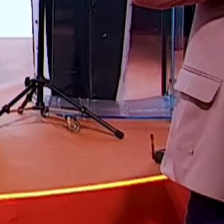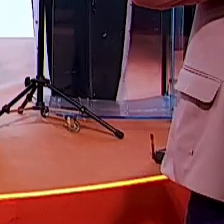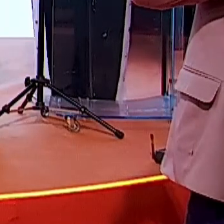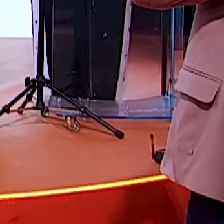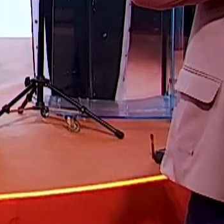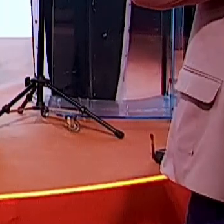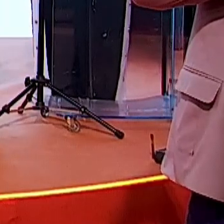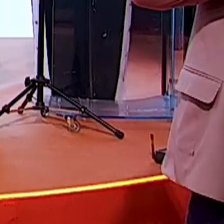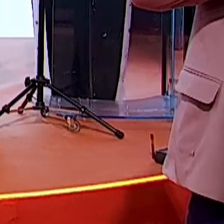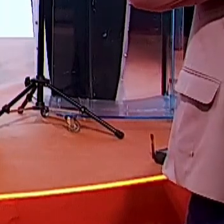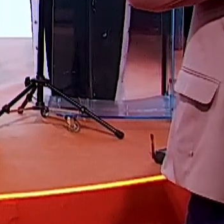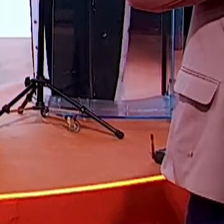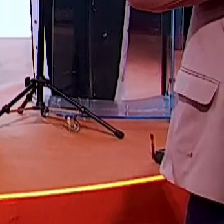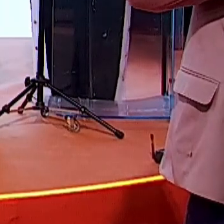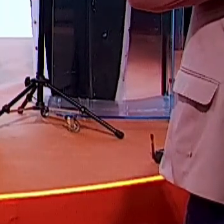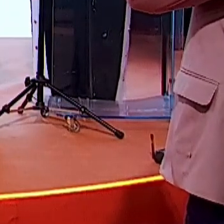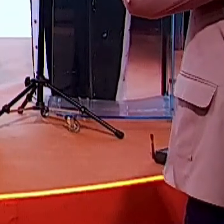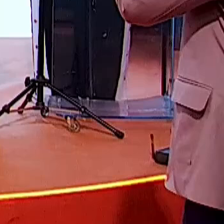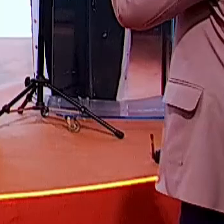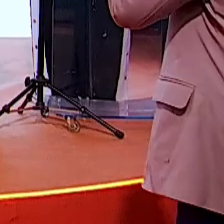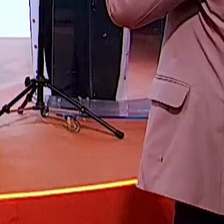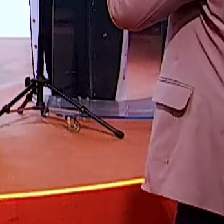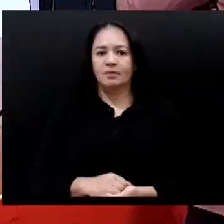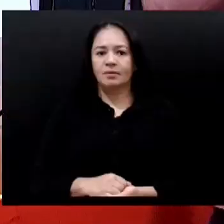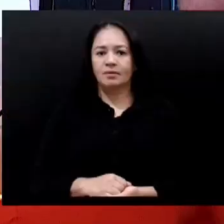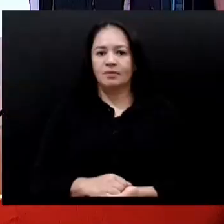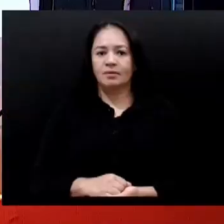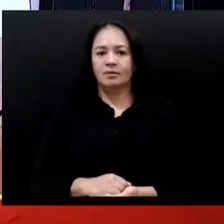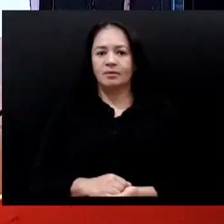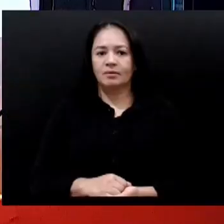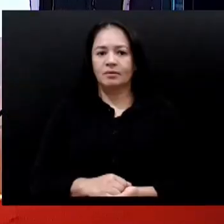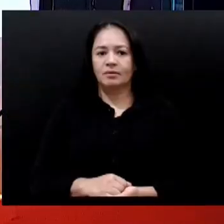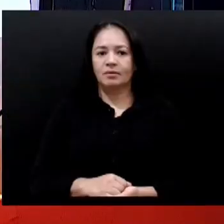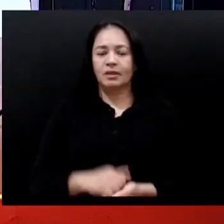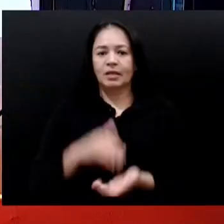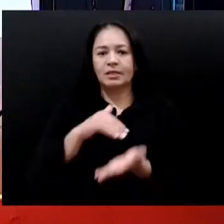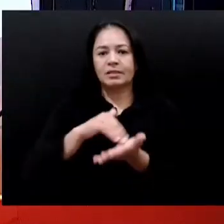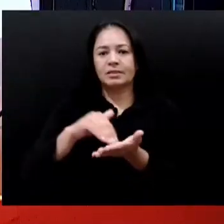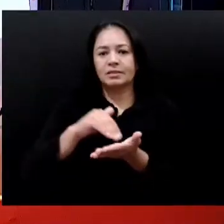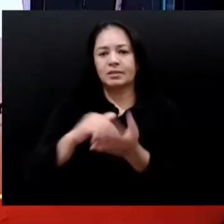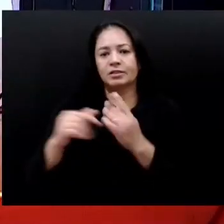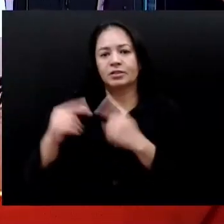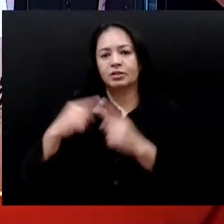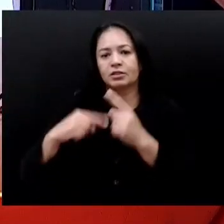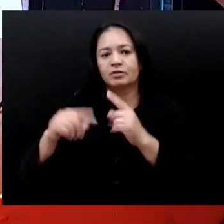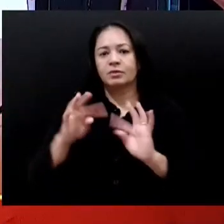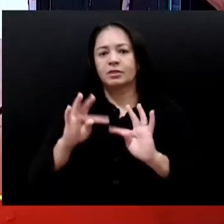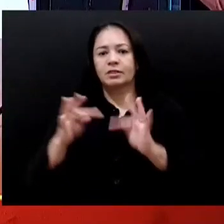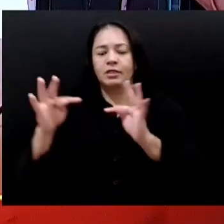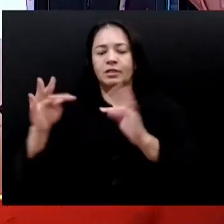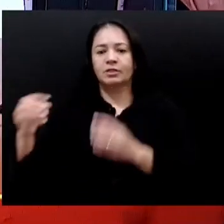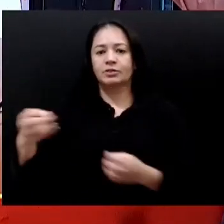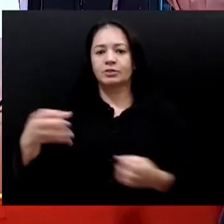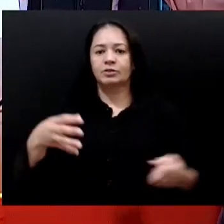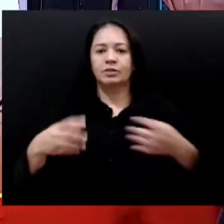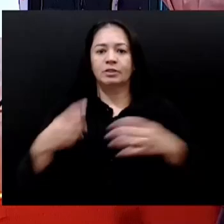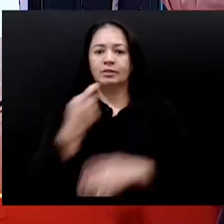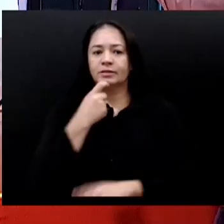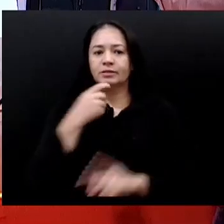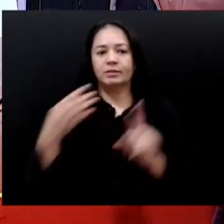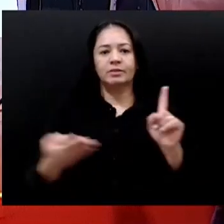E a secretária municipal de Desenvolvimento Econômico, Tecnologia e Inovação de Campinas, Adriana